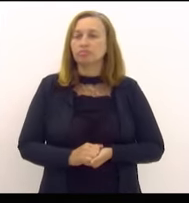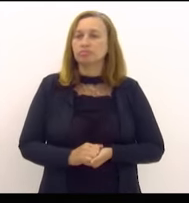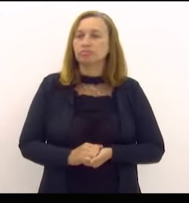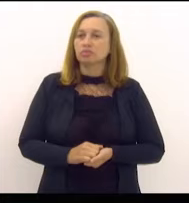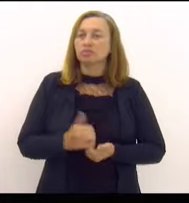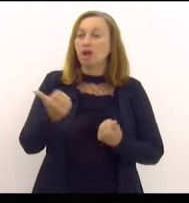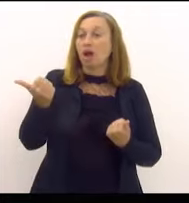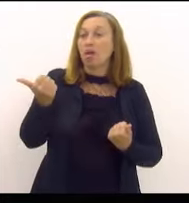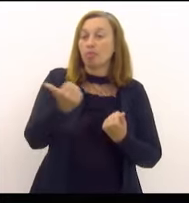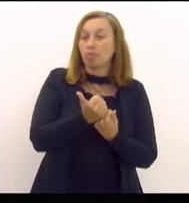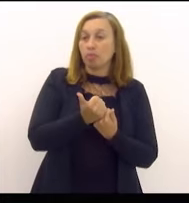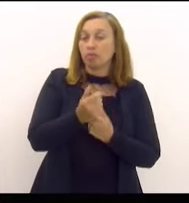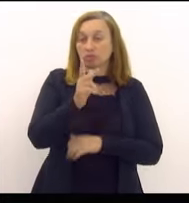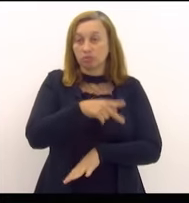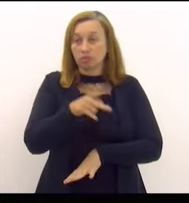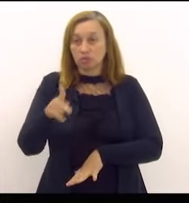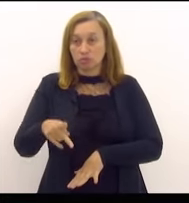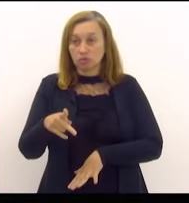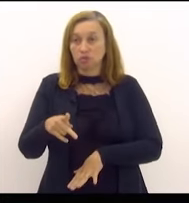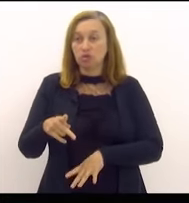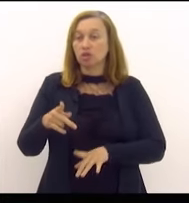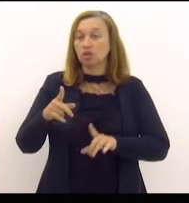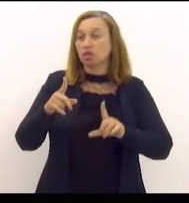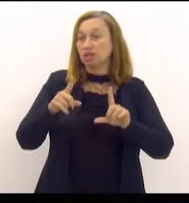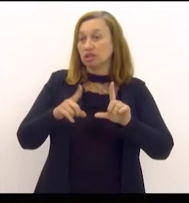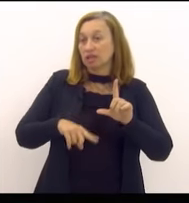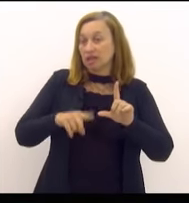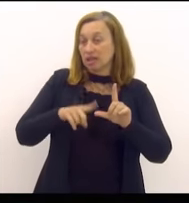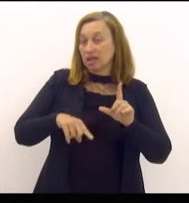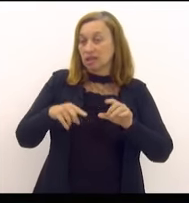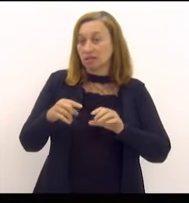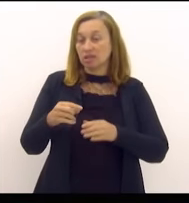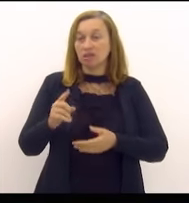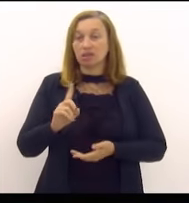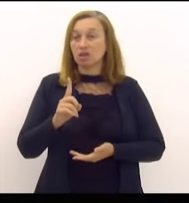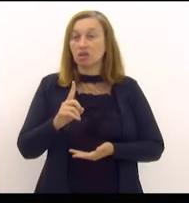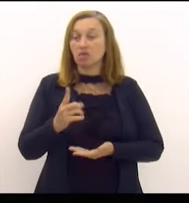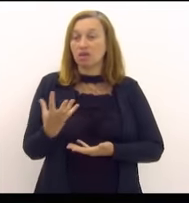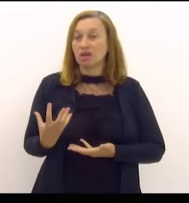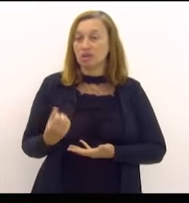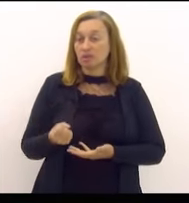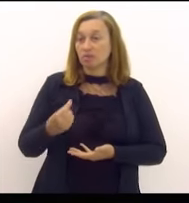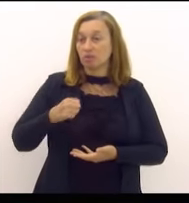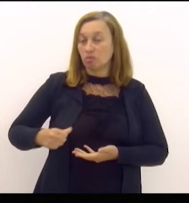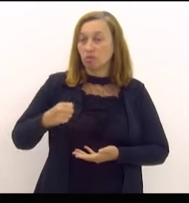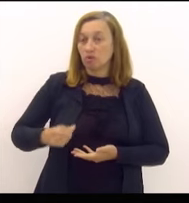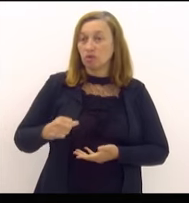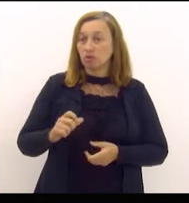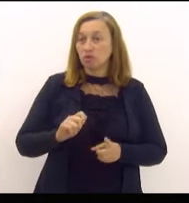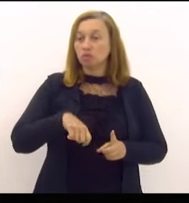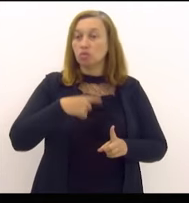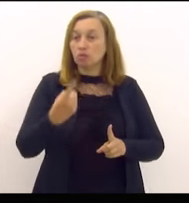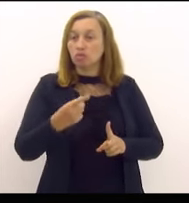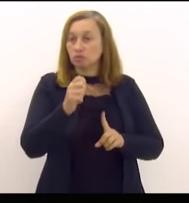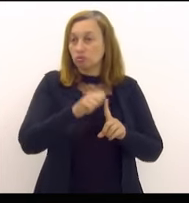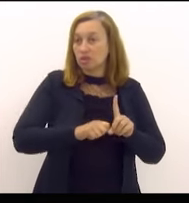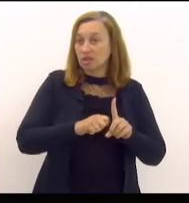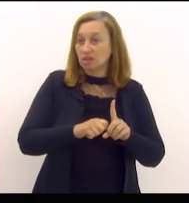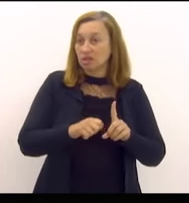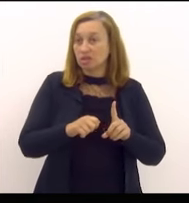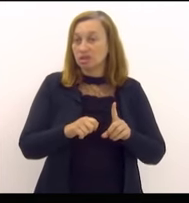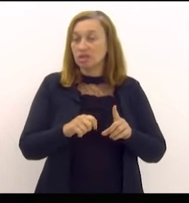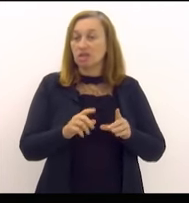de letras que haviam sido suspensos e não receberiam bolsas no próximo mês. E a suspensão